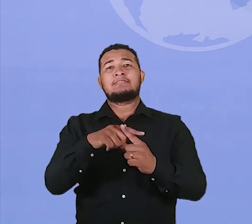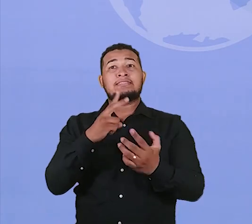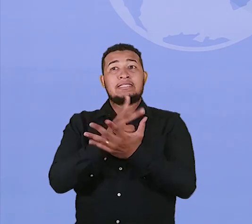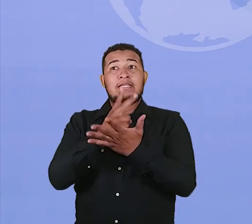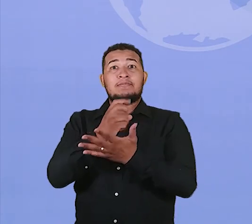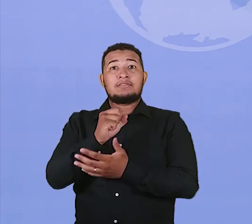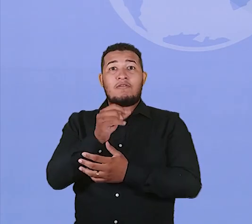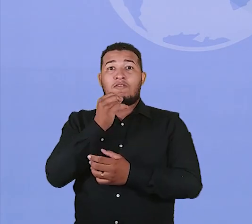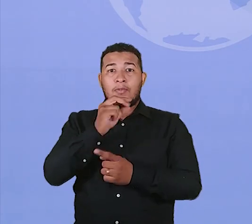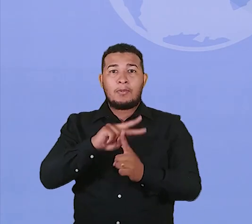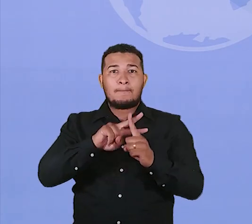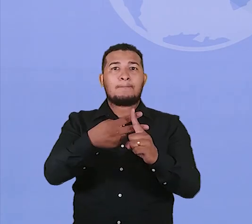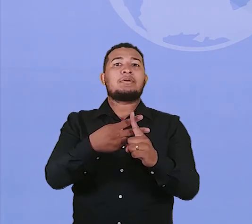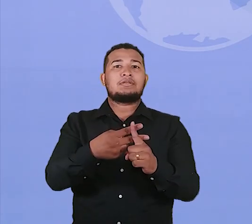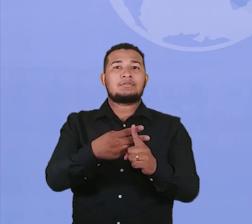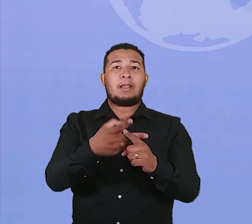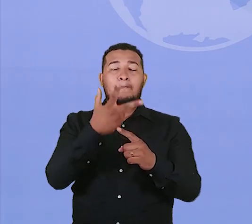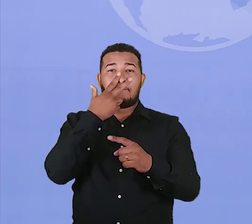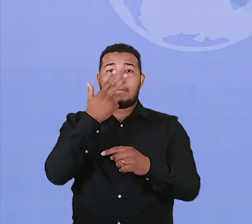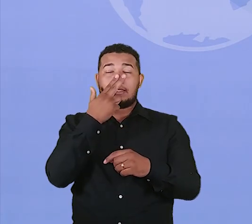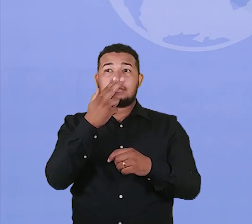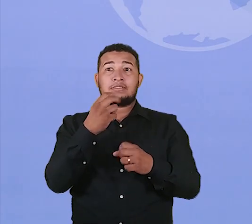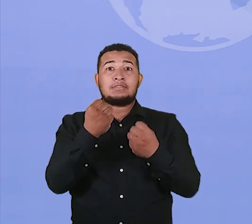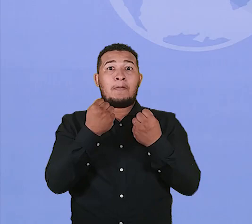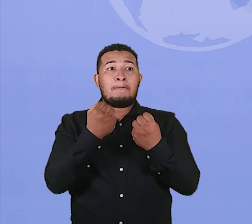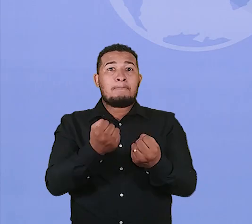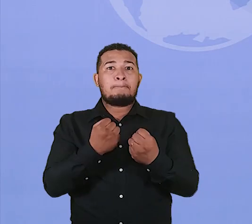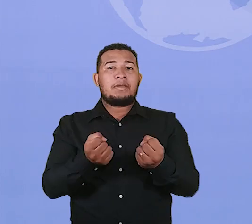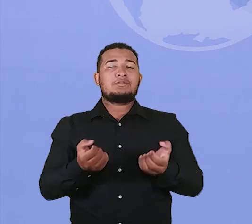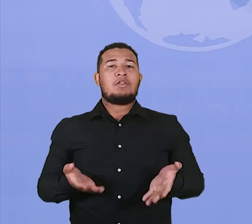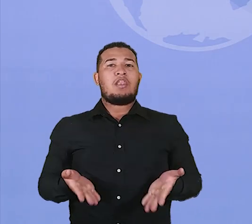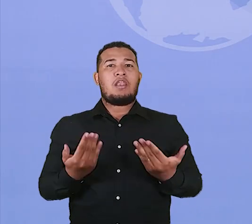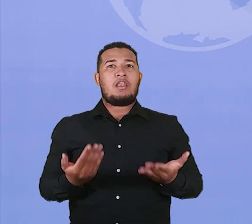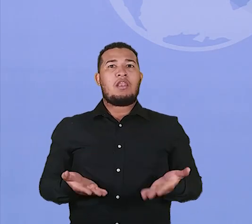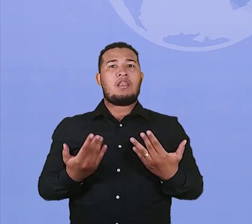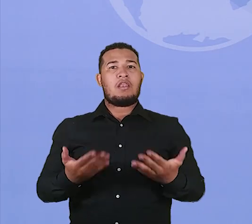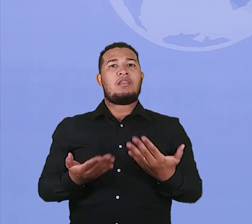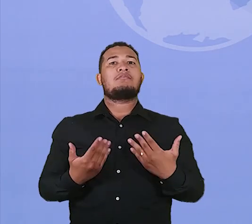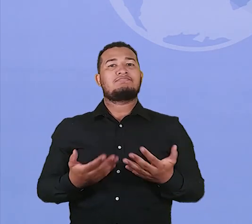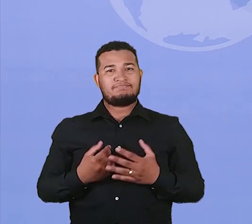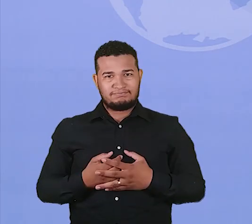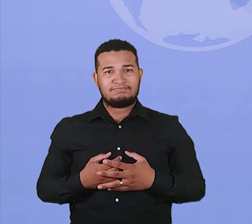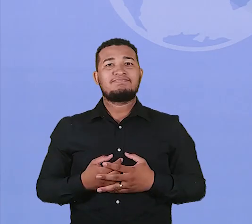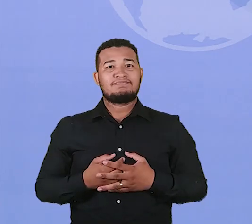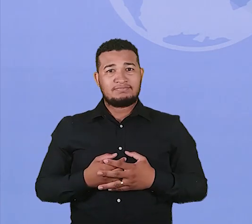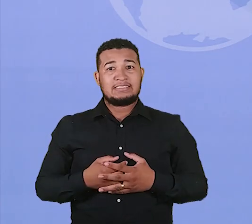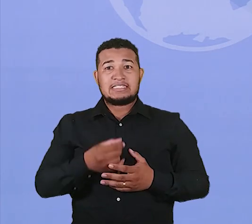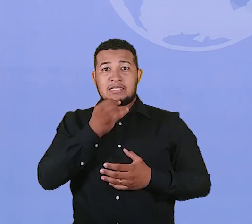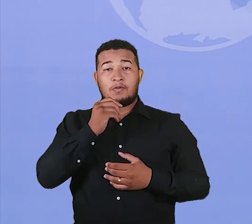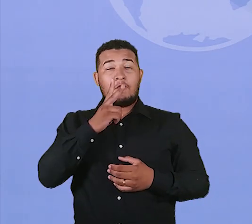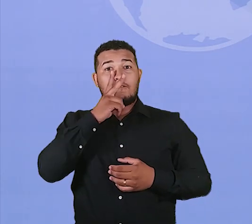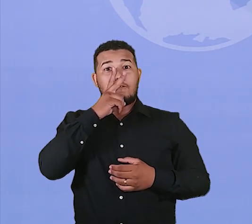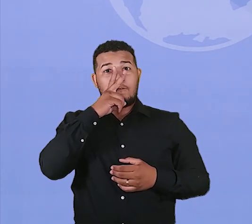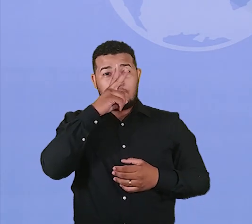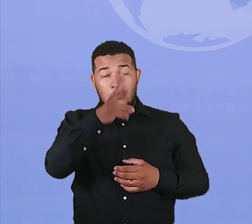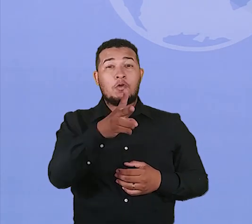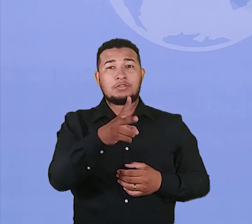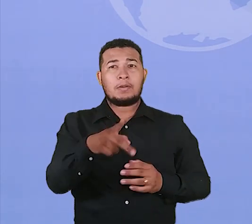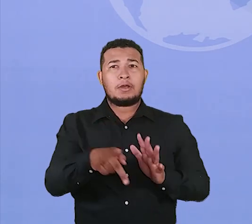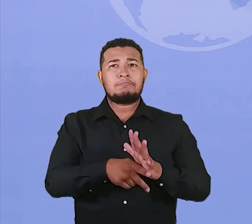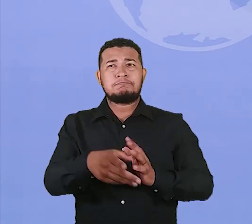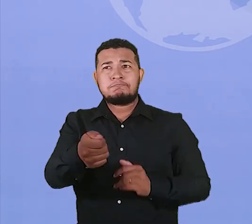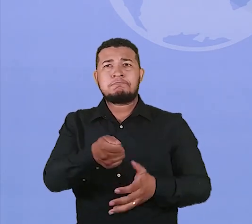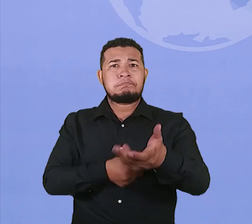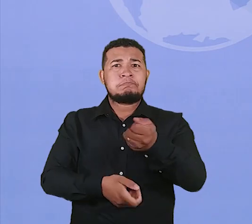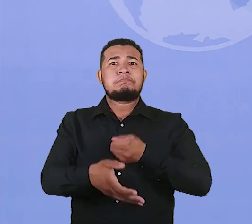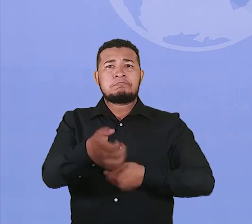cada vez que você acrescenta uma rodando vai diminuindo cada vez mais o peso tá e a força que você vai fazer